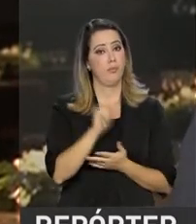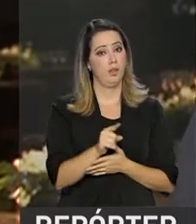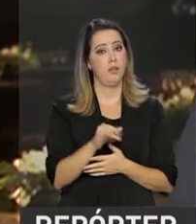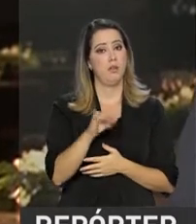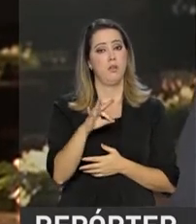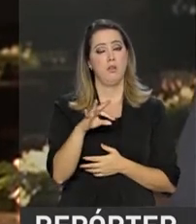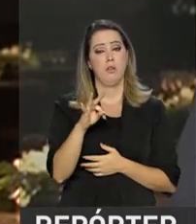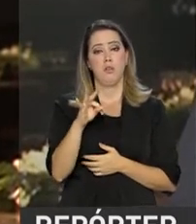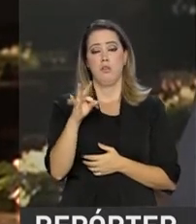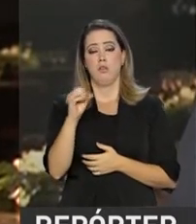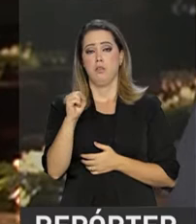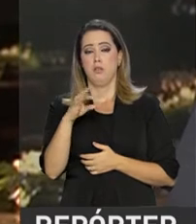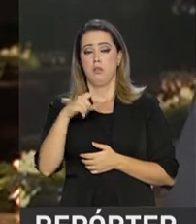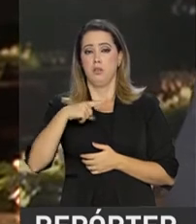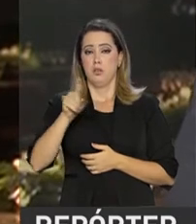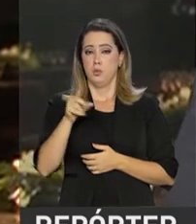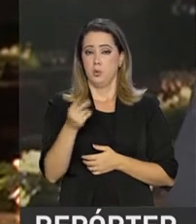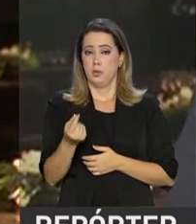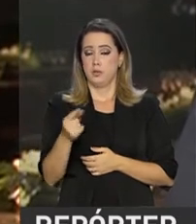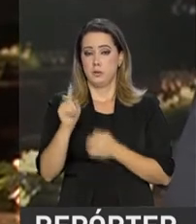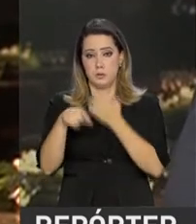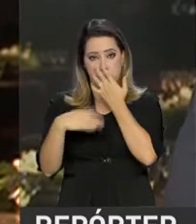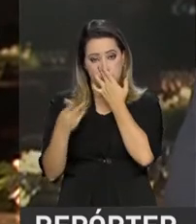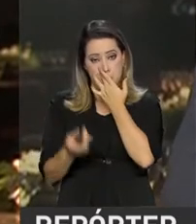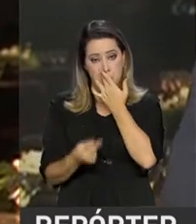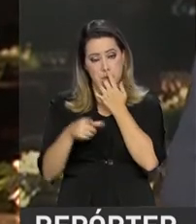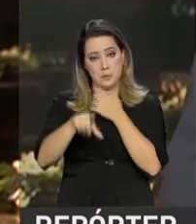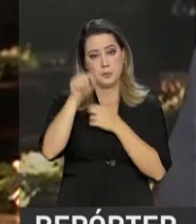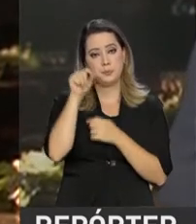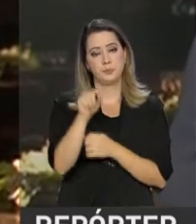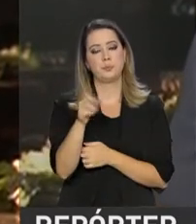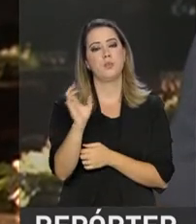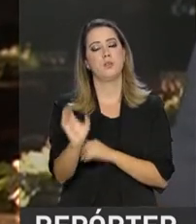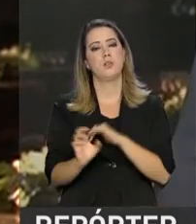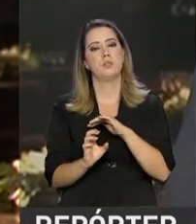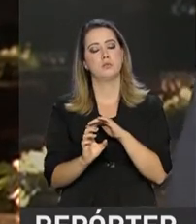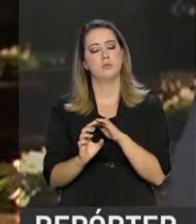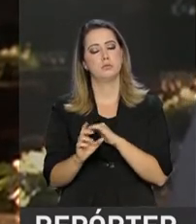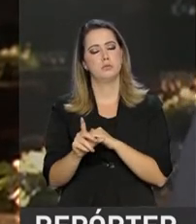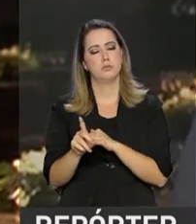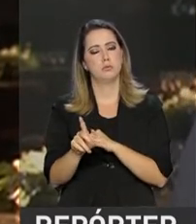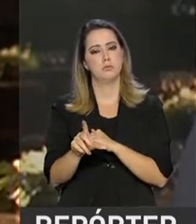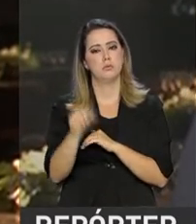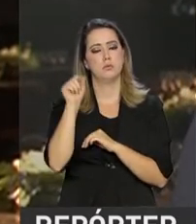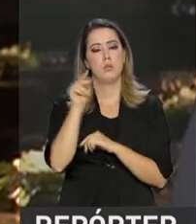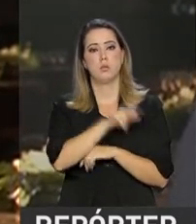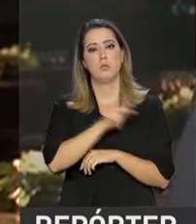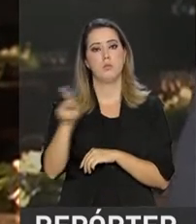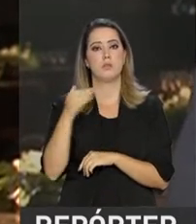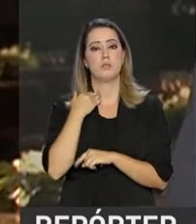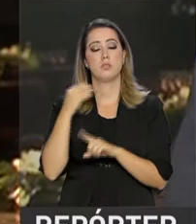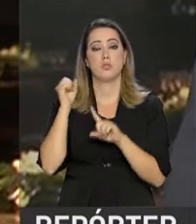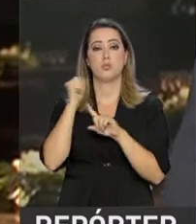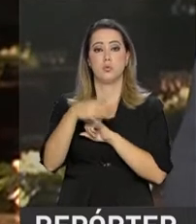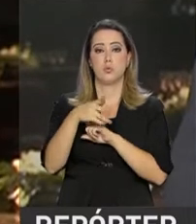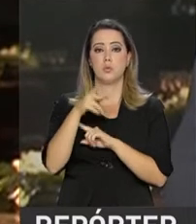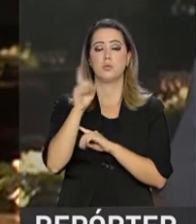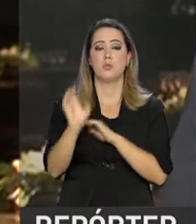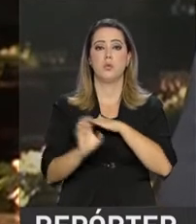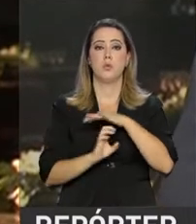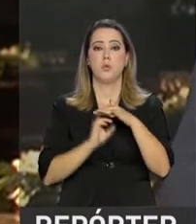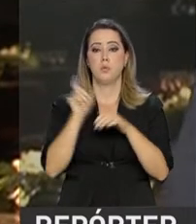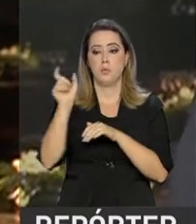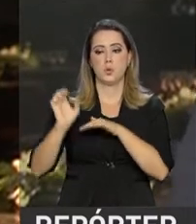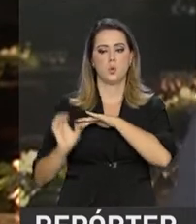escolheu o presidente do Banco Central, Ilan Goldfein, como empreendedor do ano. A publicação destacou a capacidade